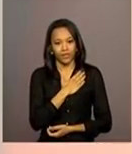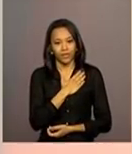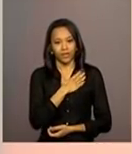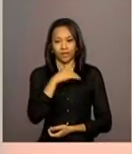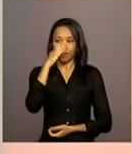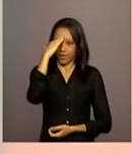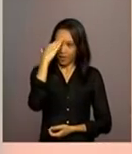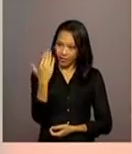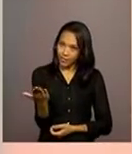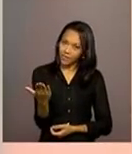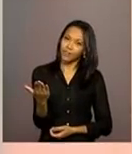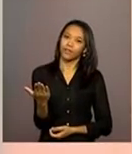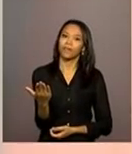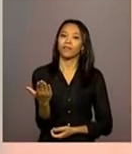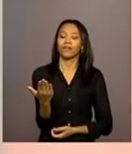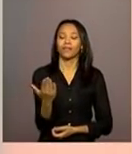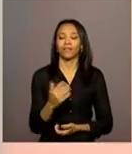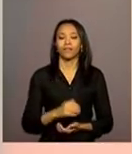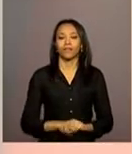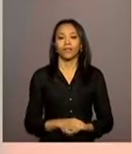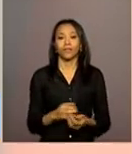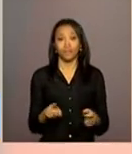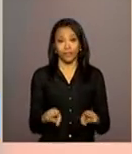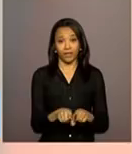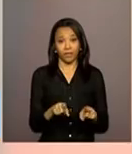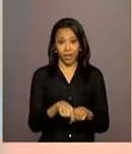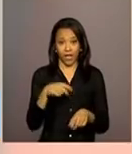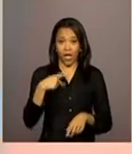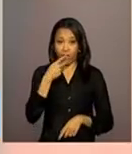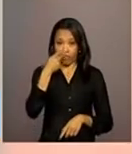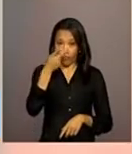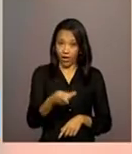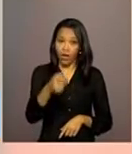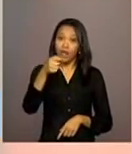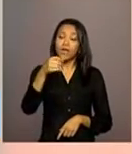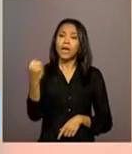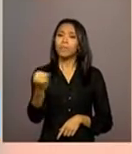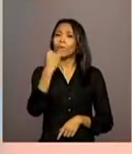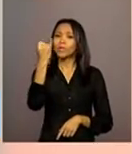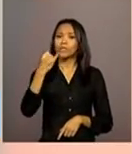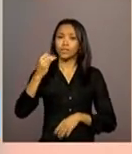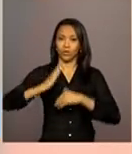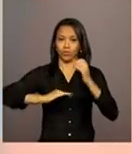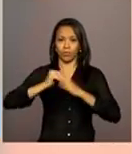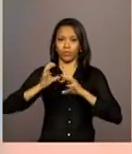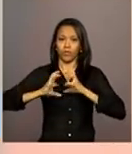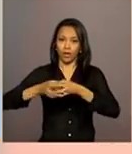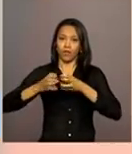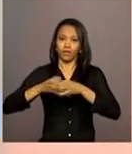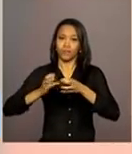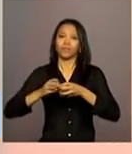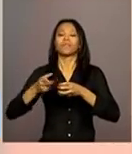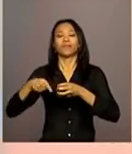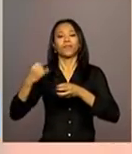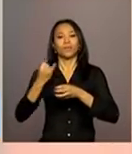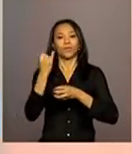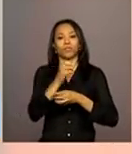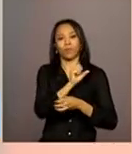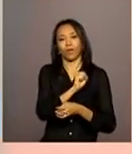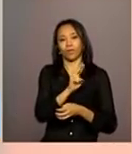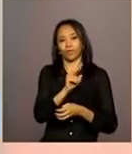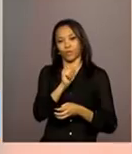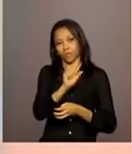agradecer e reafirmar a importância que as equipes volantes t para os suas